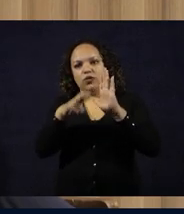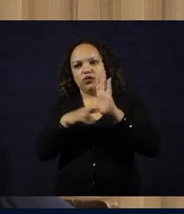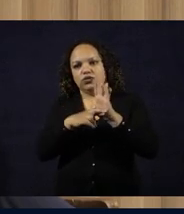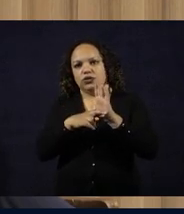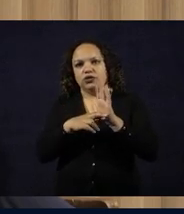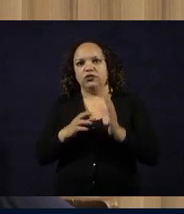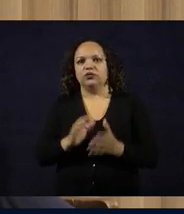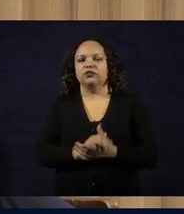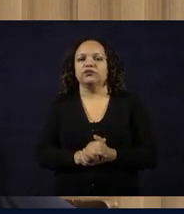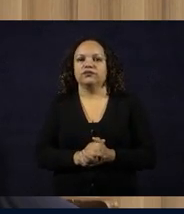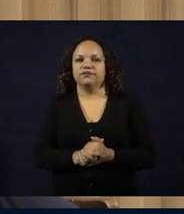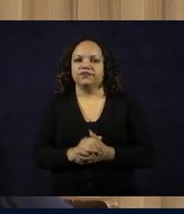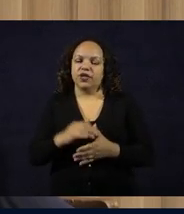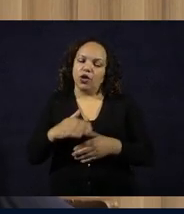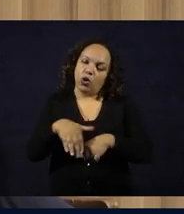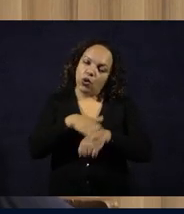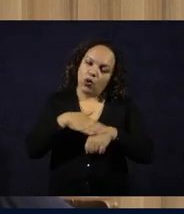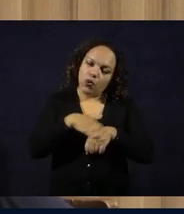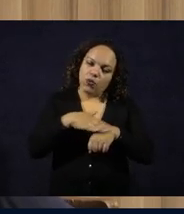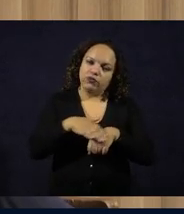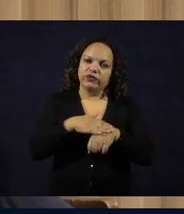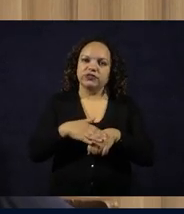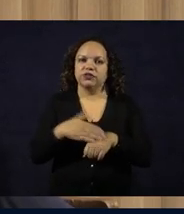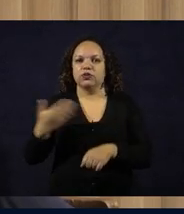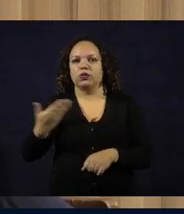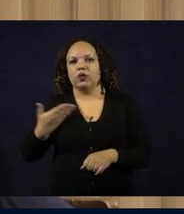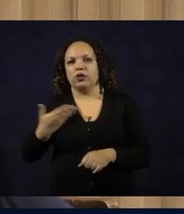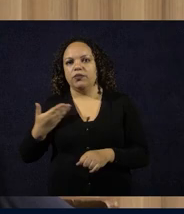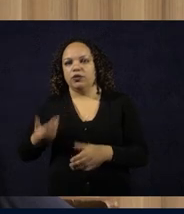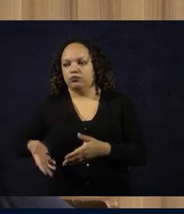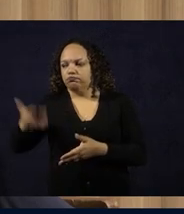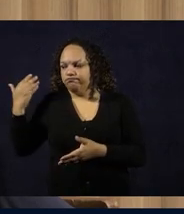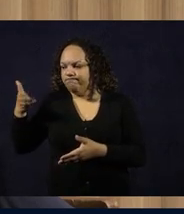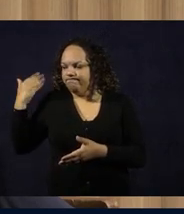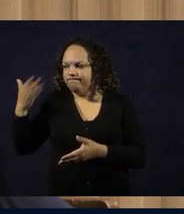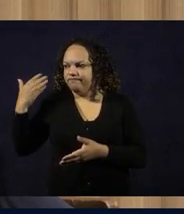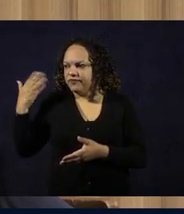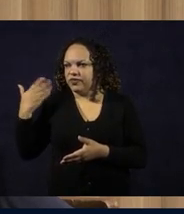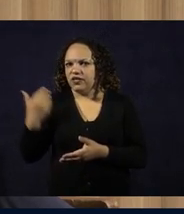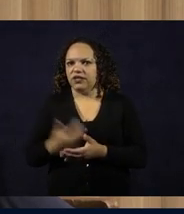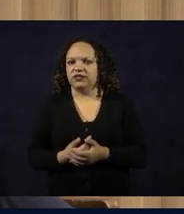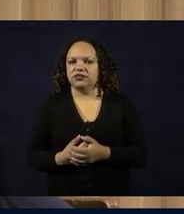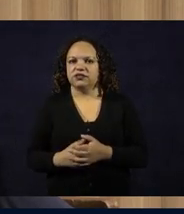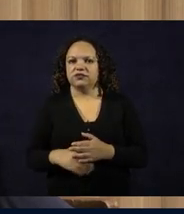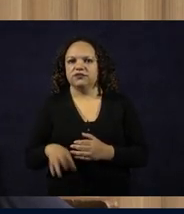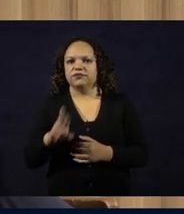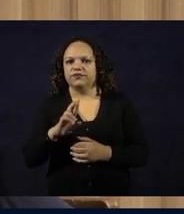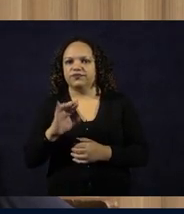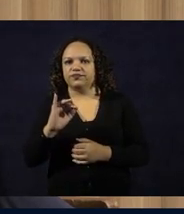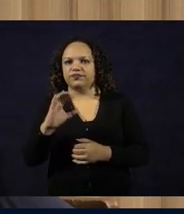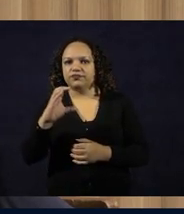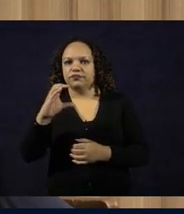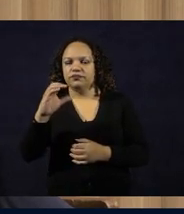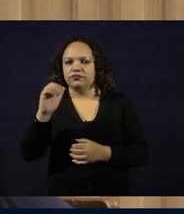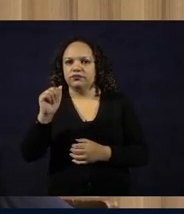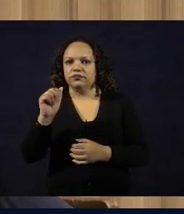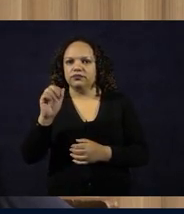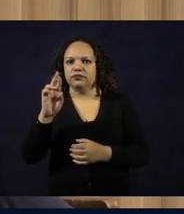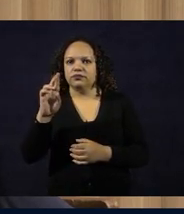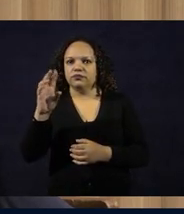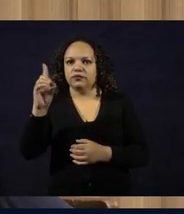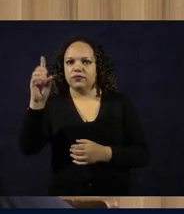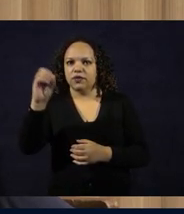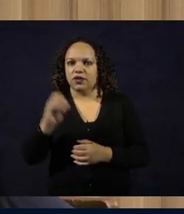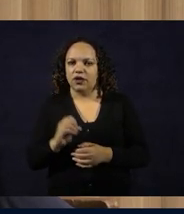isso no almoço hoje né Adriano a gente lá atrás e o Ricardo tá nesse caminho não tenho dúvida e